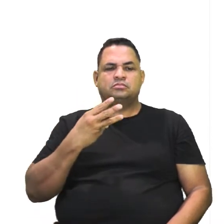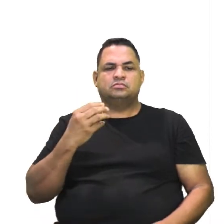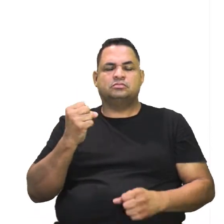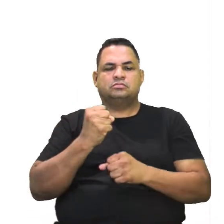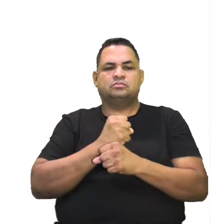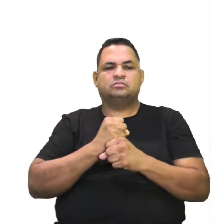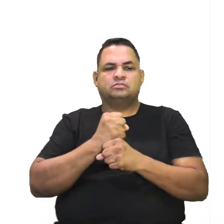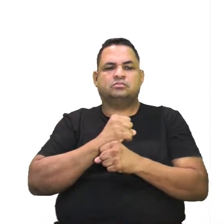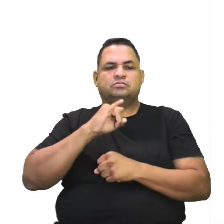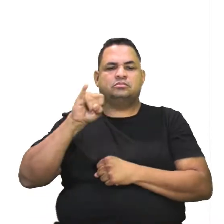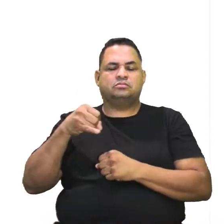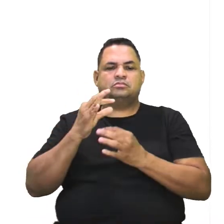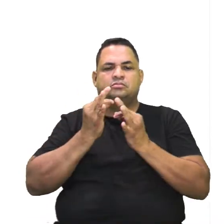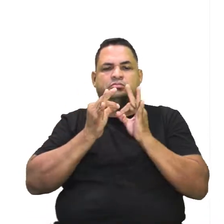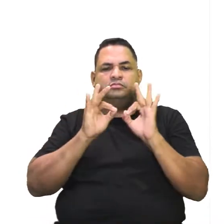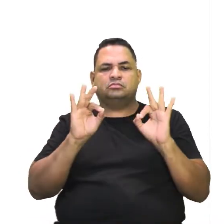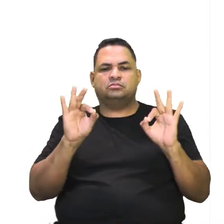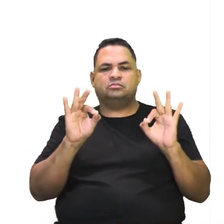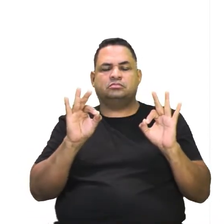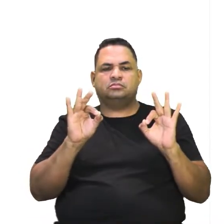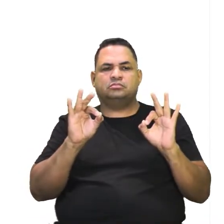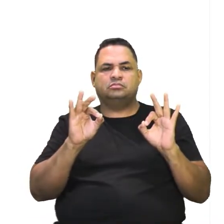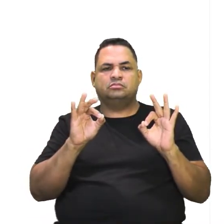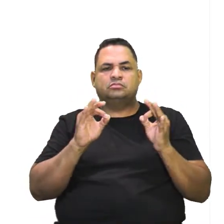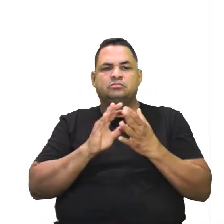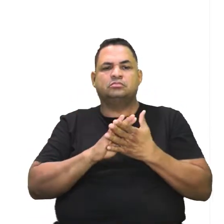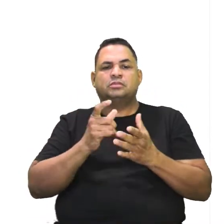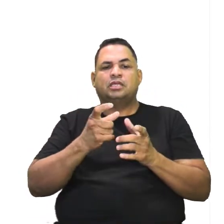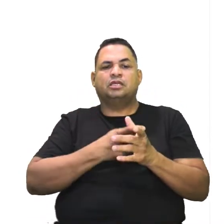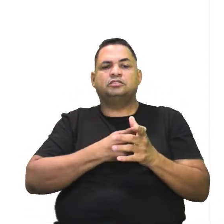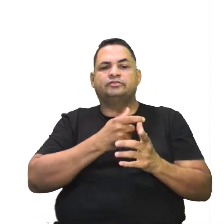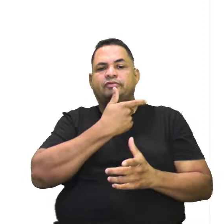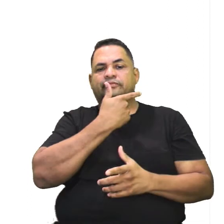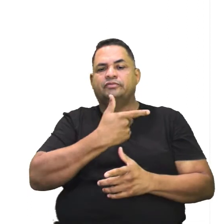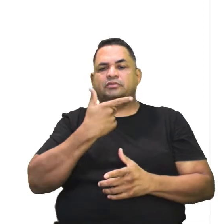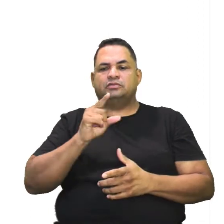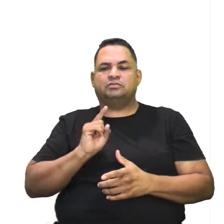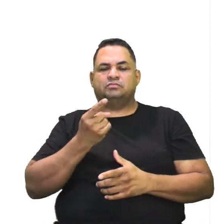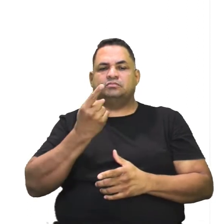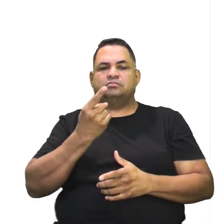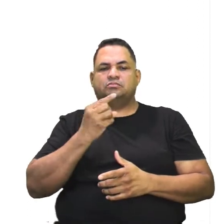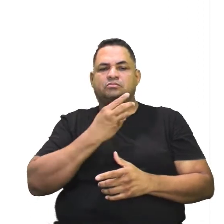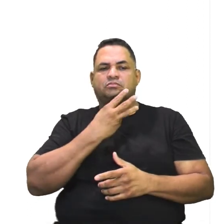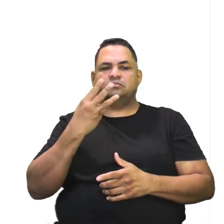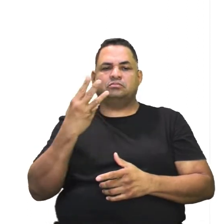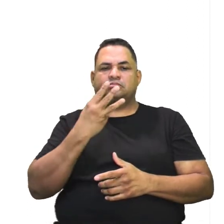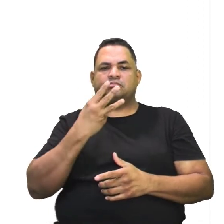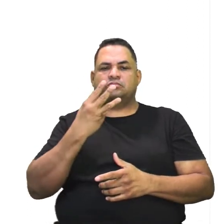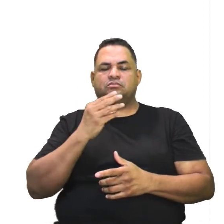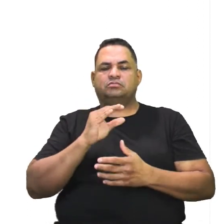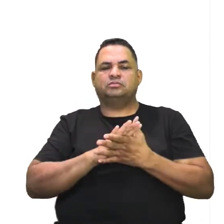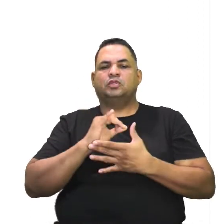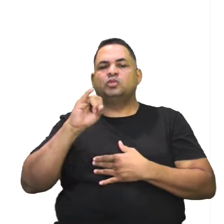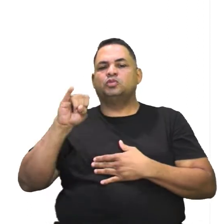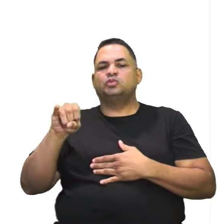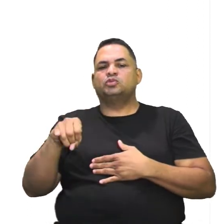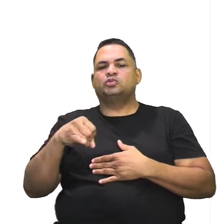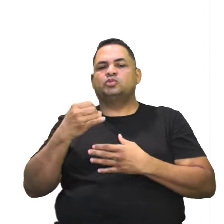no juro simples, a pessoa está devendo 22 mil. No terceiro ano, no juro composto, está